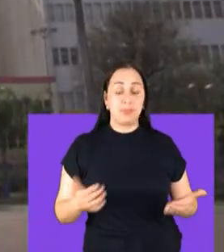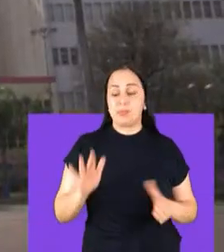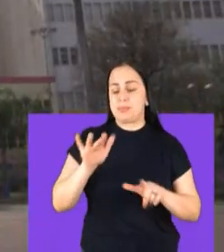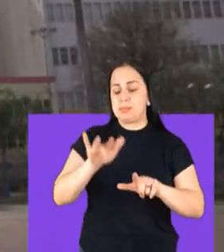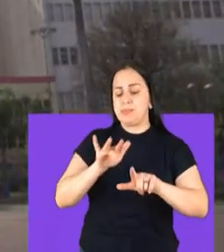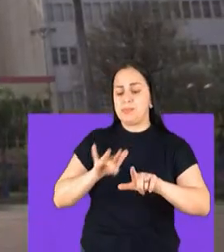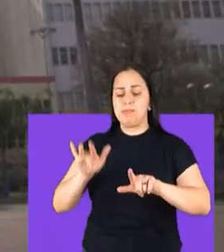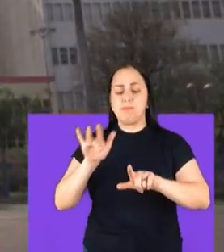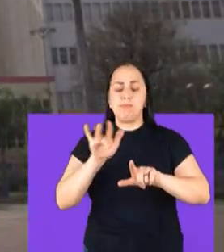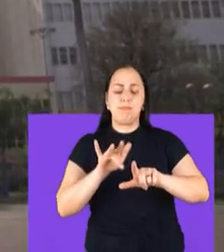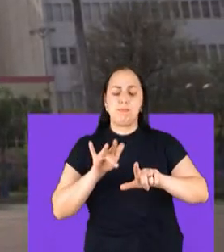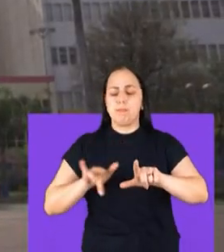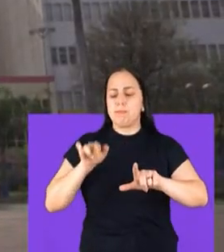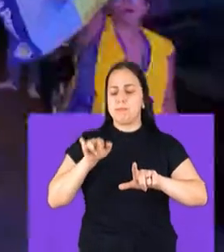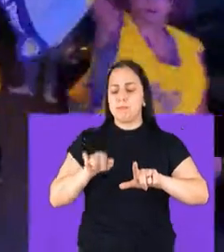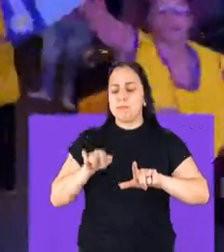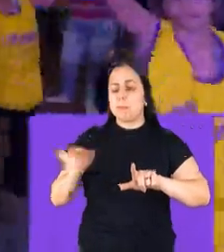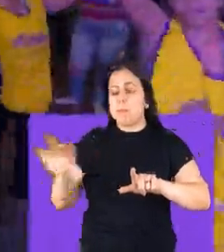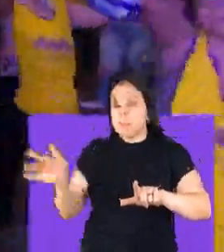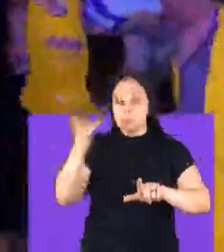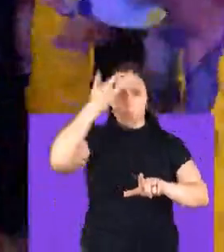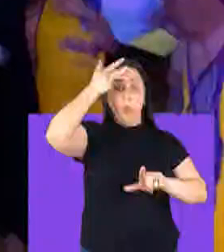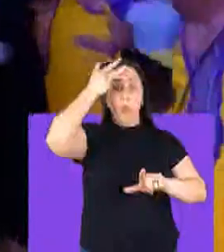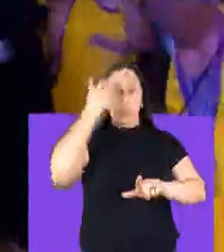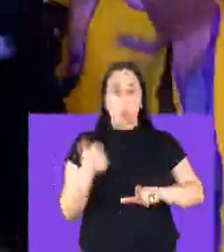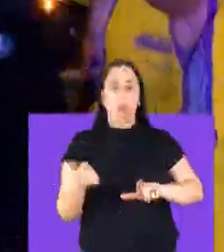na urna e no coração